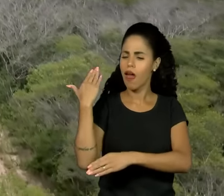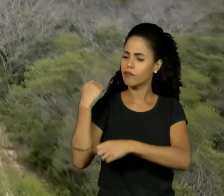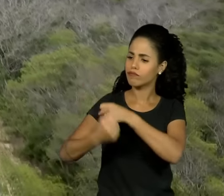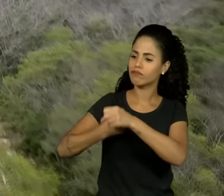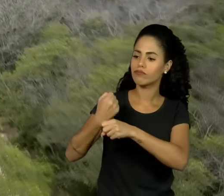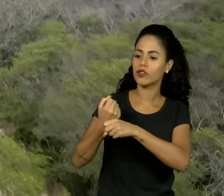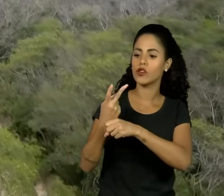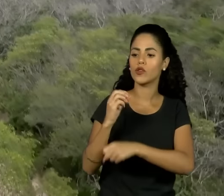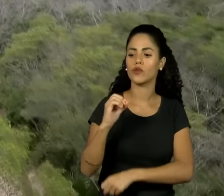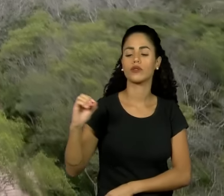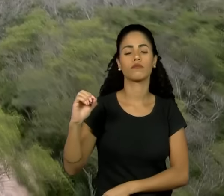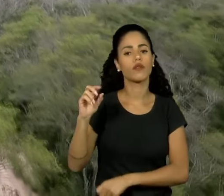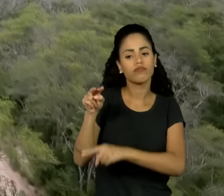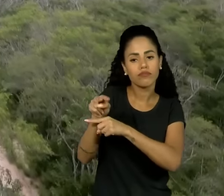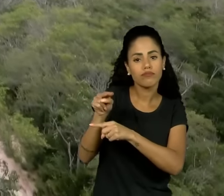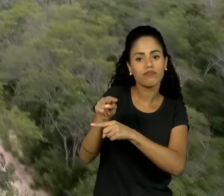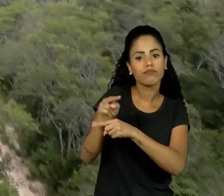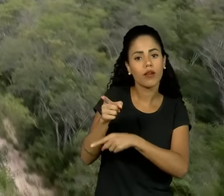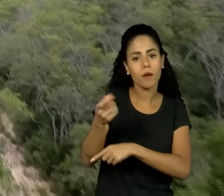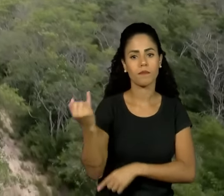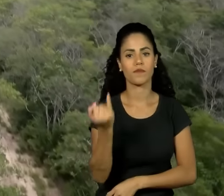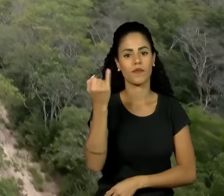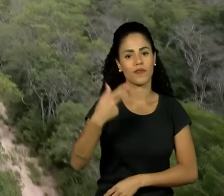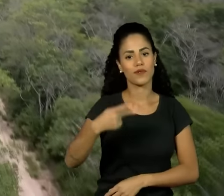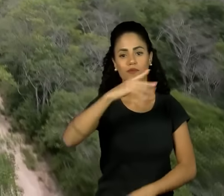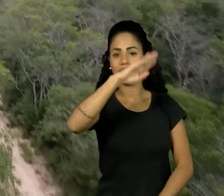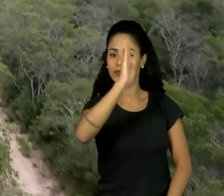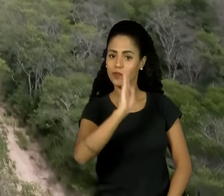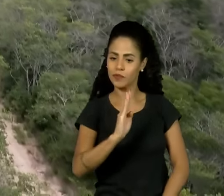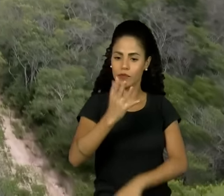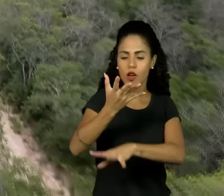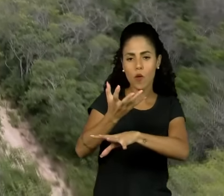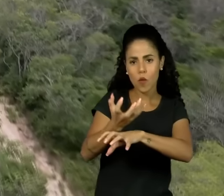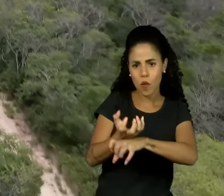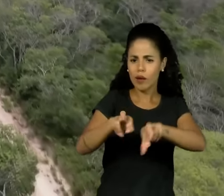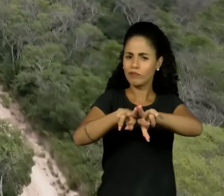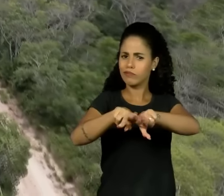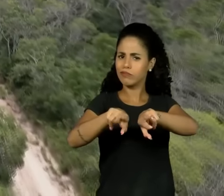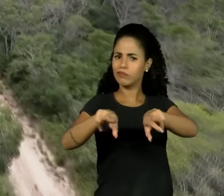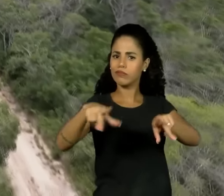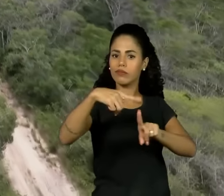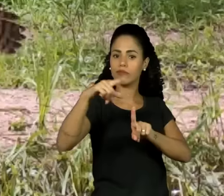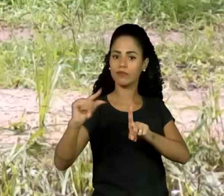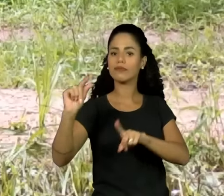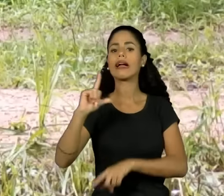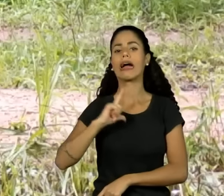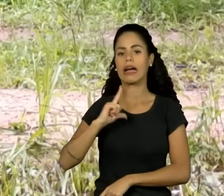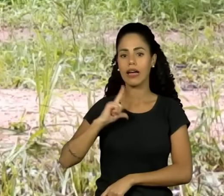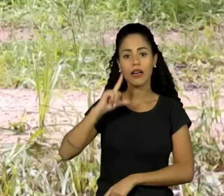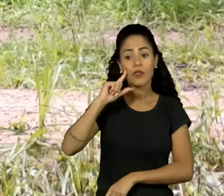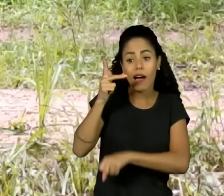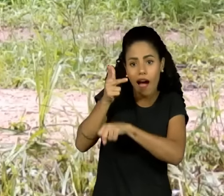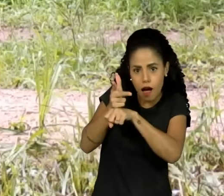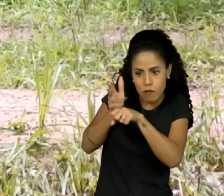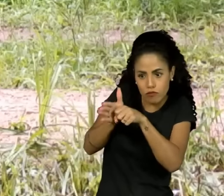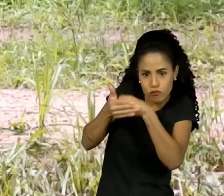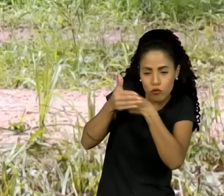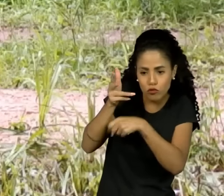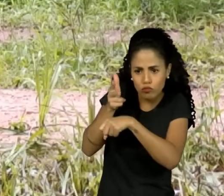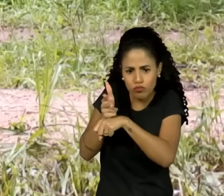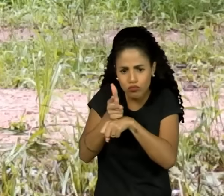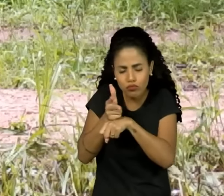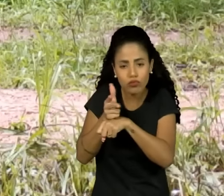ajuda a proteger o bioma exclusivamente brasileiro que abriga uma rica biodiversidade. Câmeras escondidas